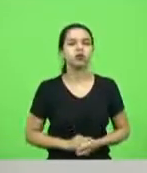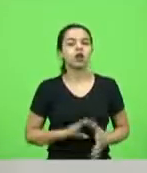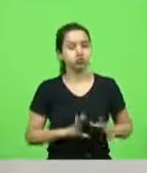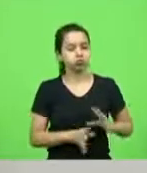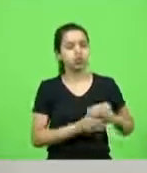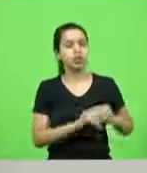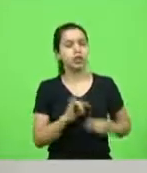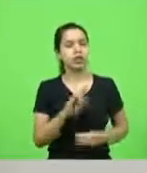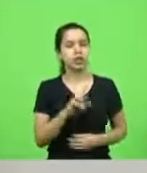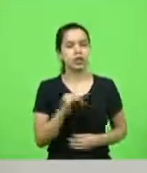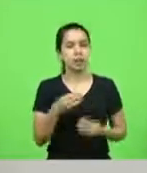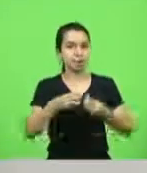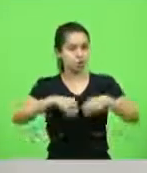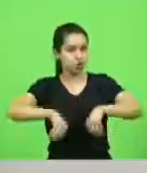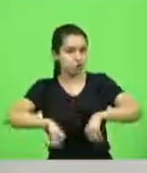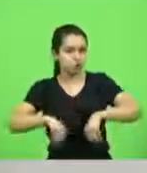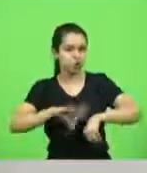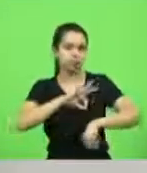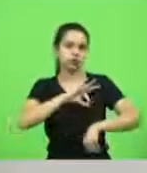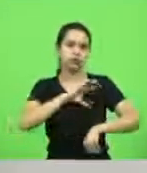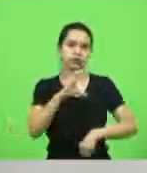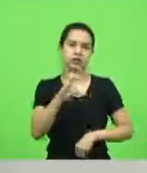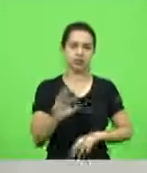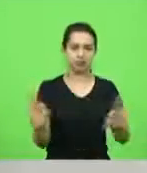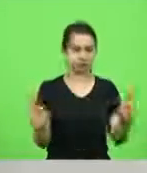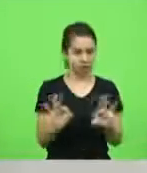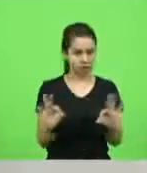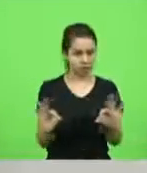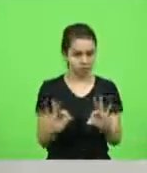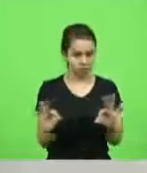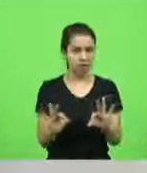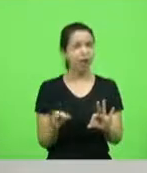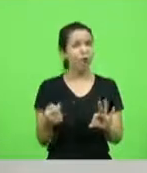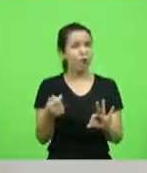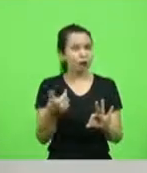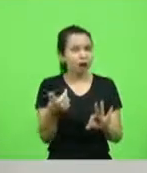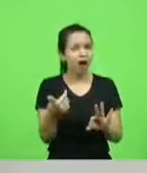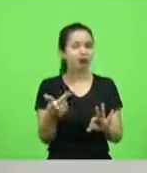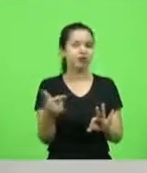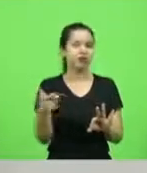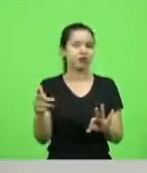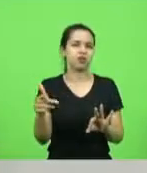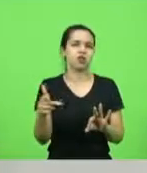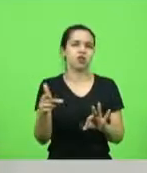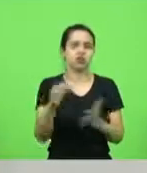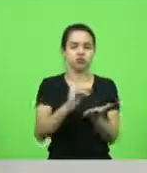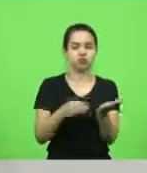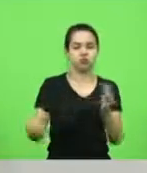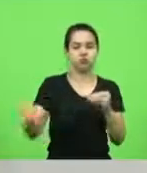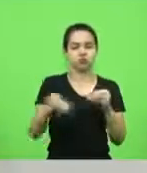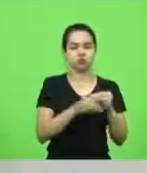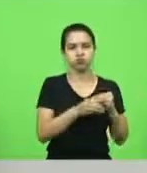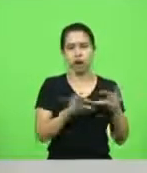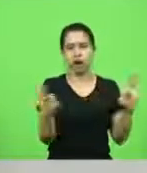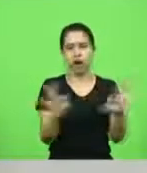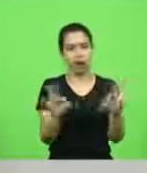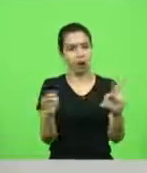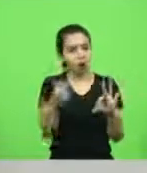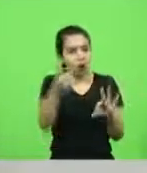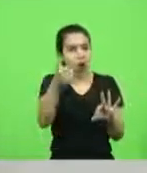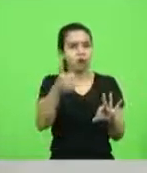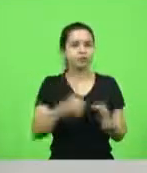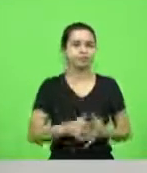sem prejuízo para a polícia civil que por muito pouco pois a folha rodar já no mês seguinte sem incorporação desse benefício para ele